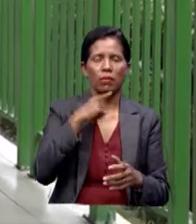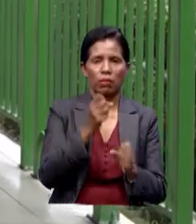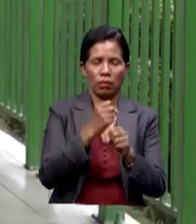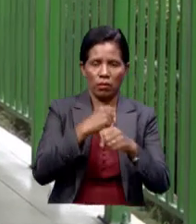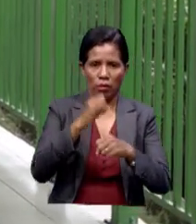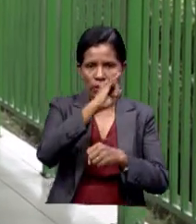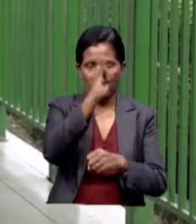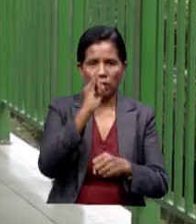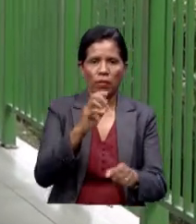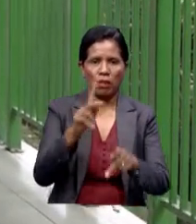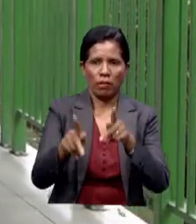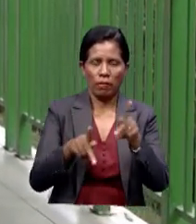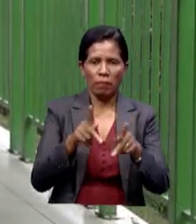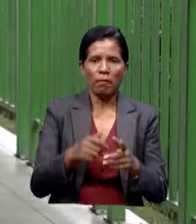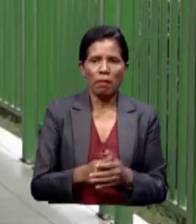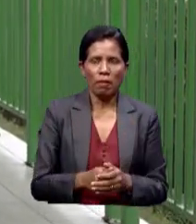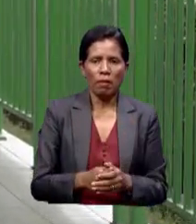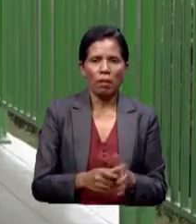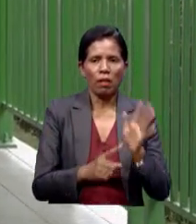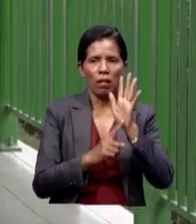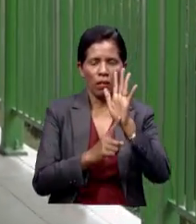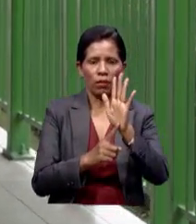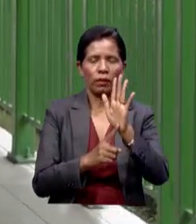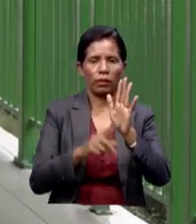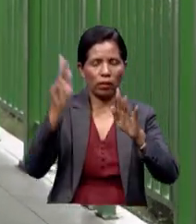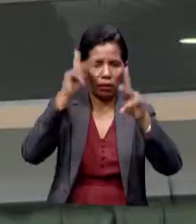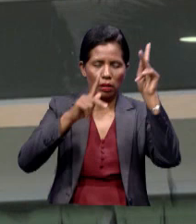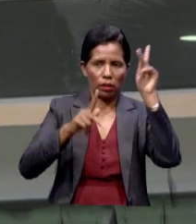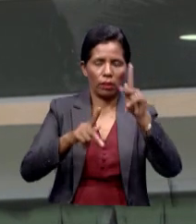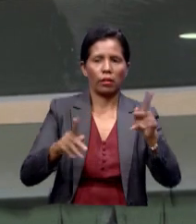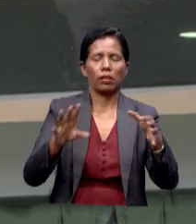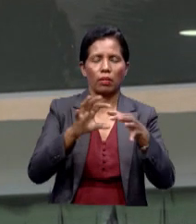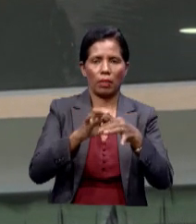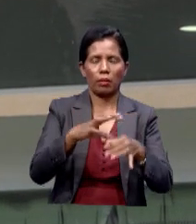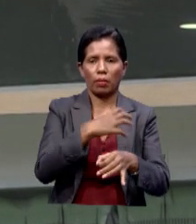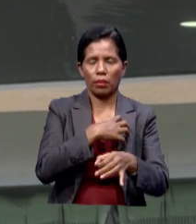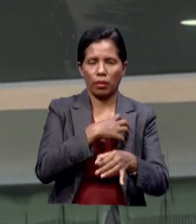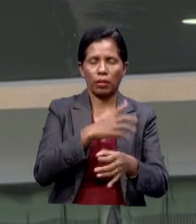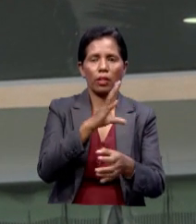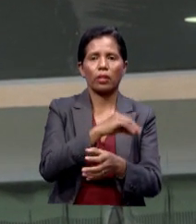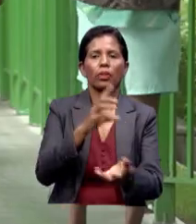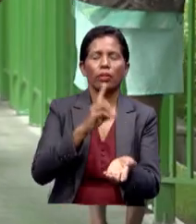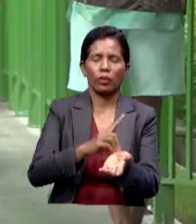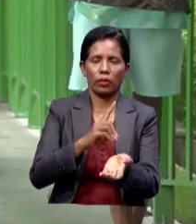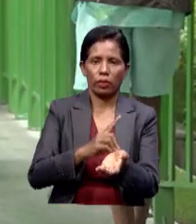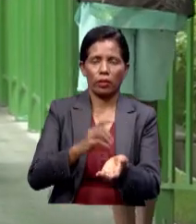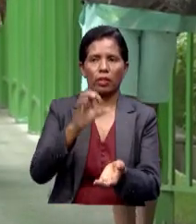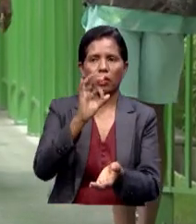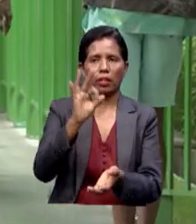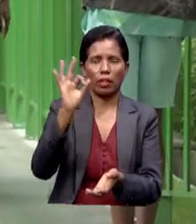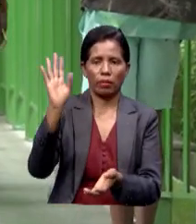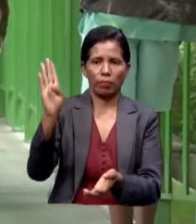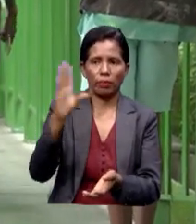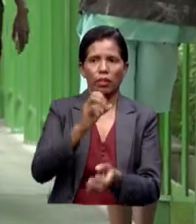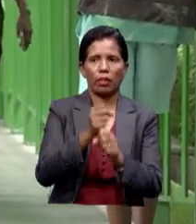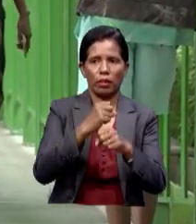mos basida da Unibe publica caso desentendimento entre membro Peniteli no doutora e a rede social rodi